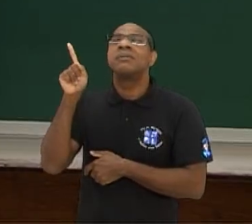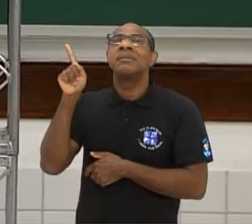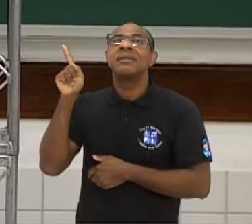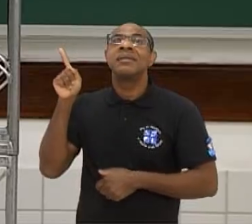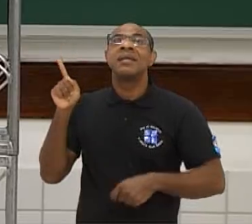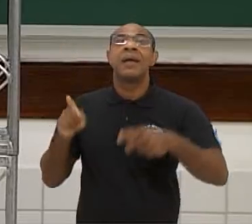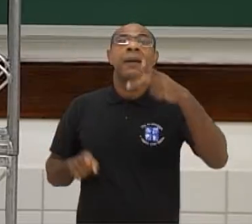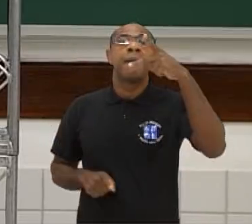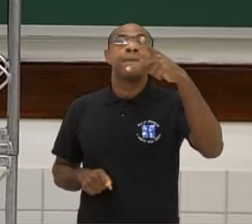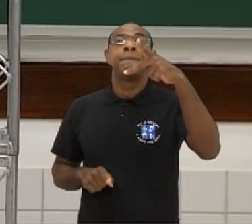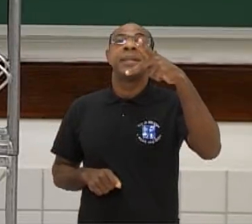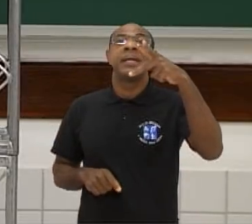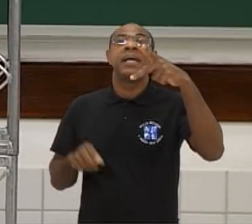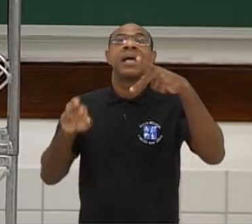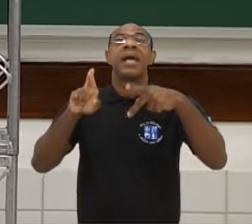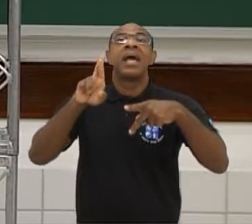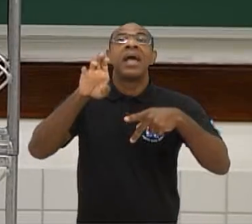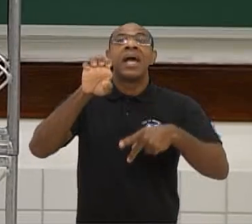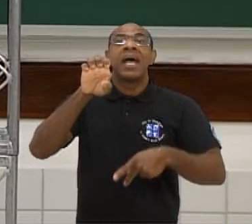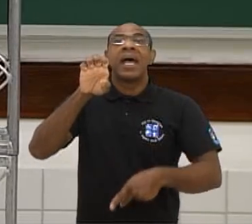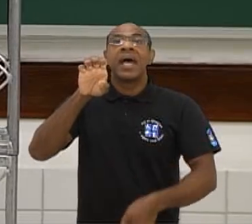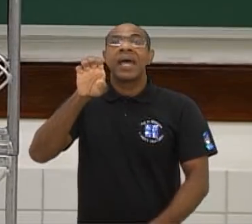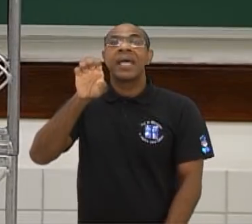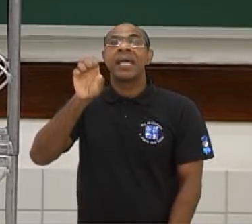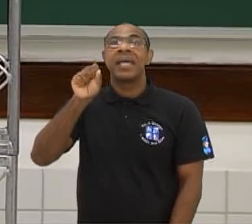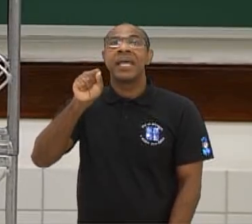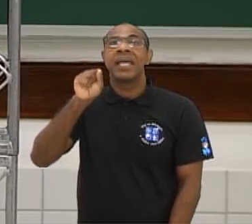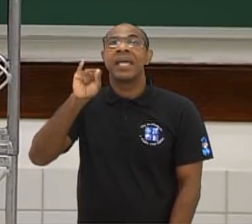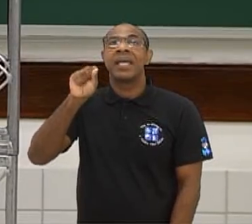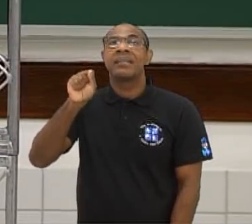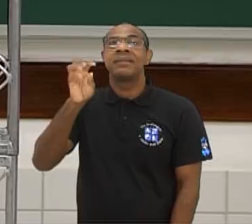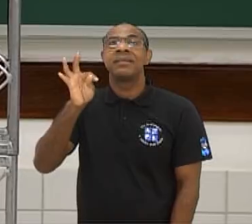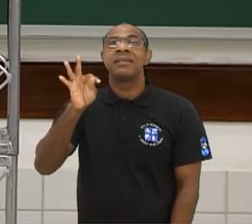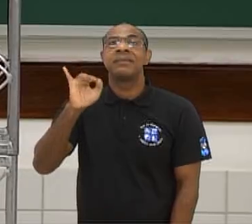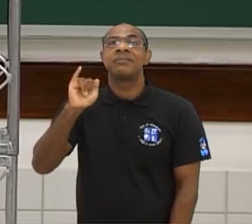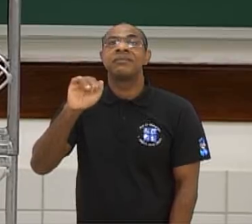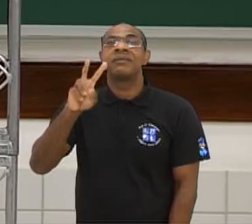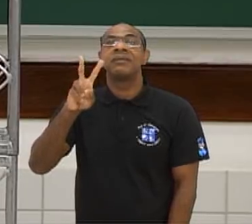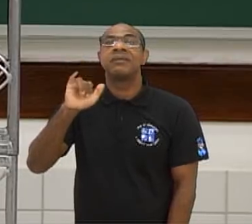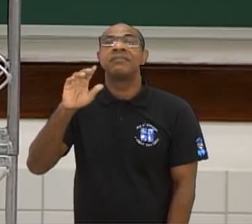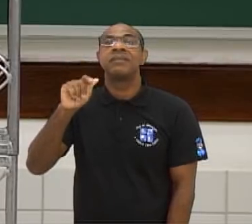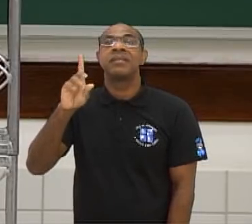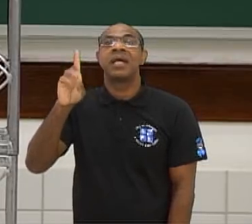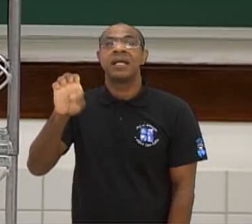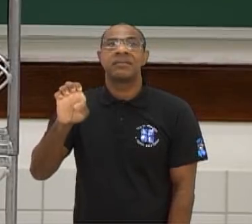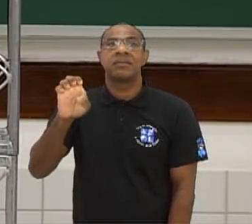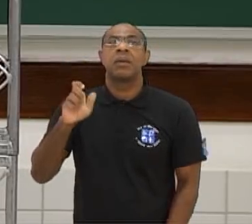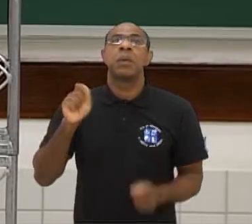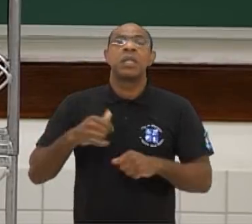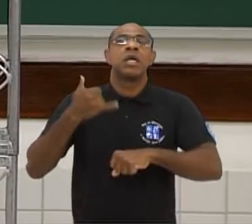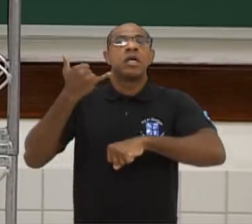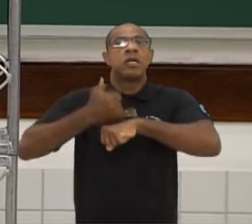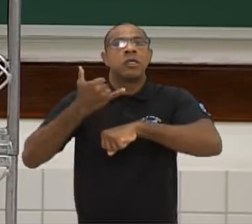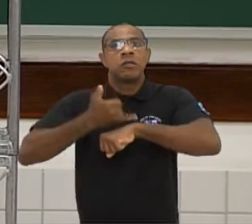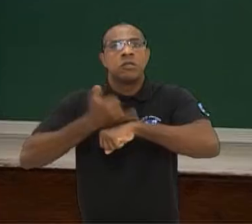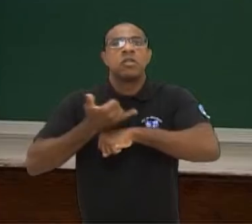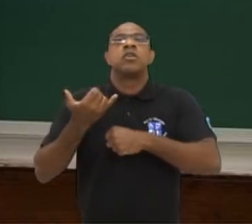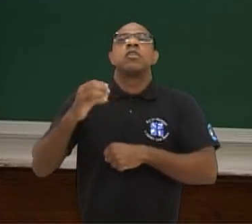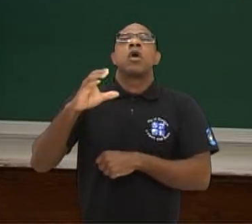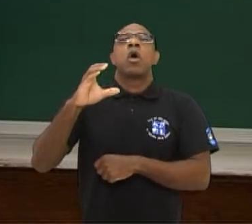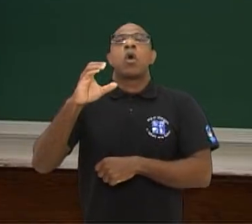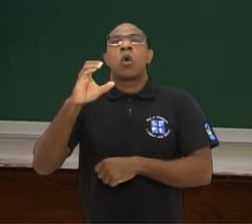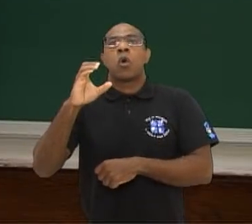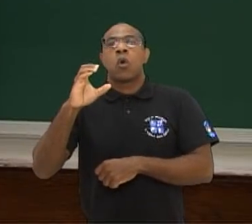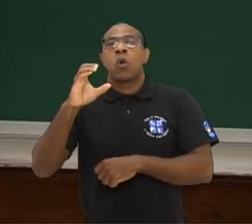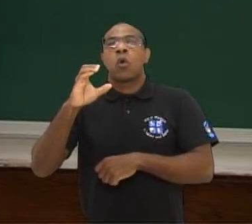a resistividade que eu vinha falando para vocês. Você pode ter um fio de cobre, você pode ter um fio de ouro, um